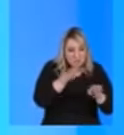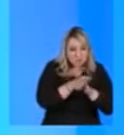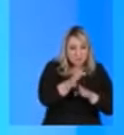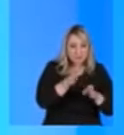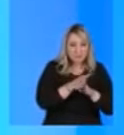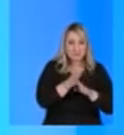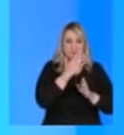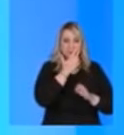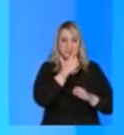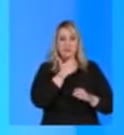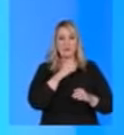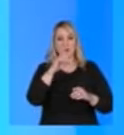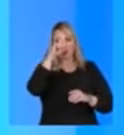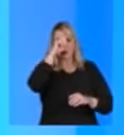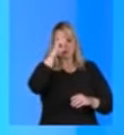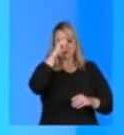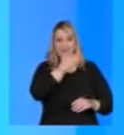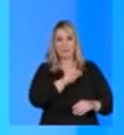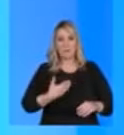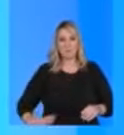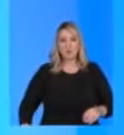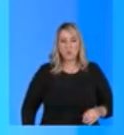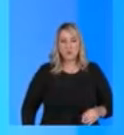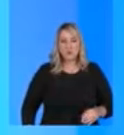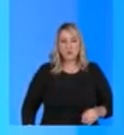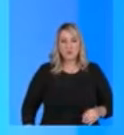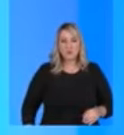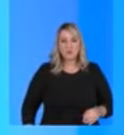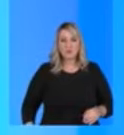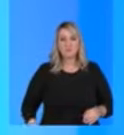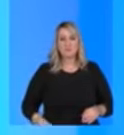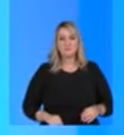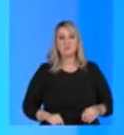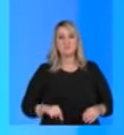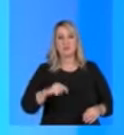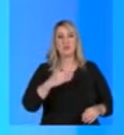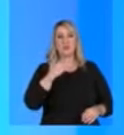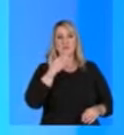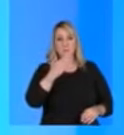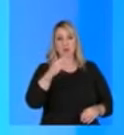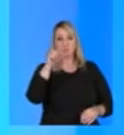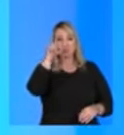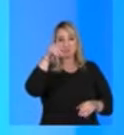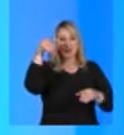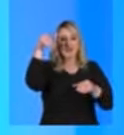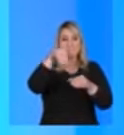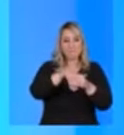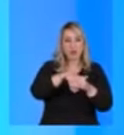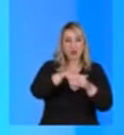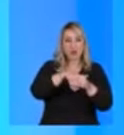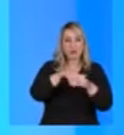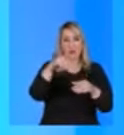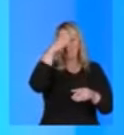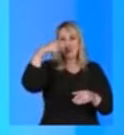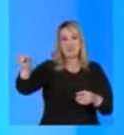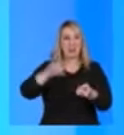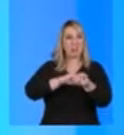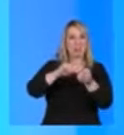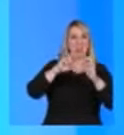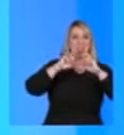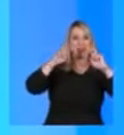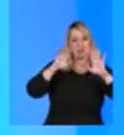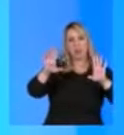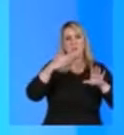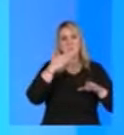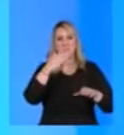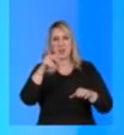mandando no hospital público pedimos silêncio a plateia por vou pedir o seu voto pessoal tá um pouco nervoso aqui mas eu